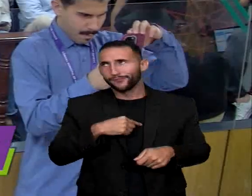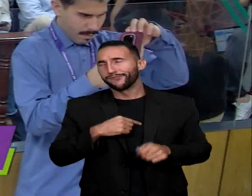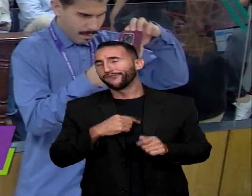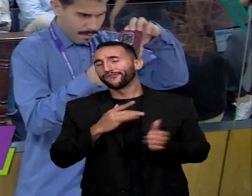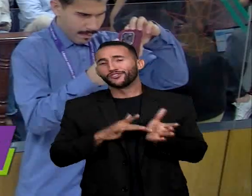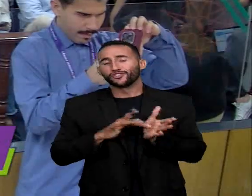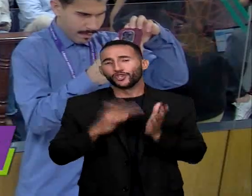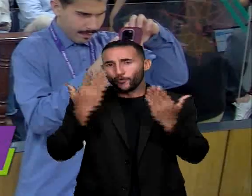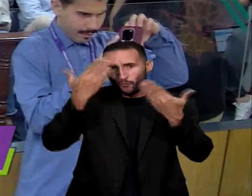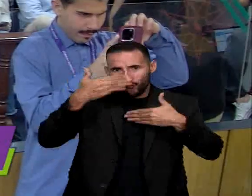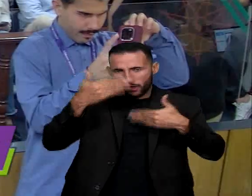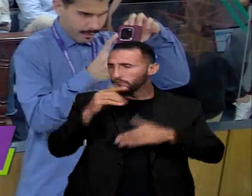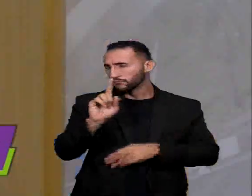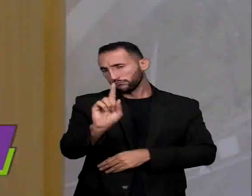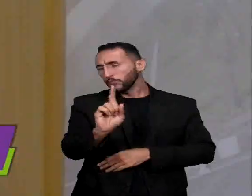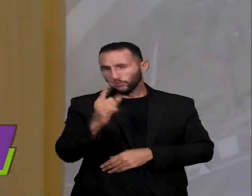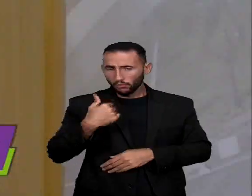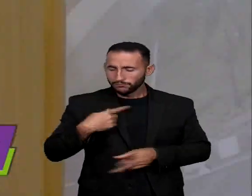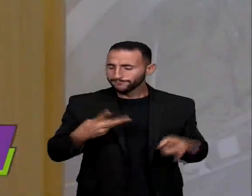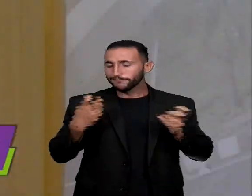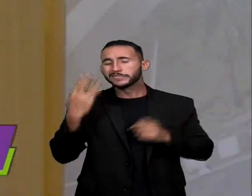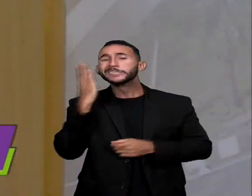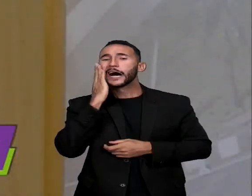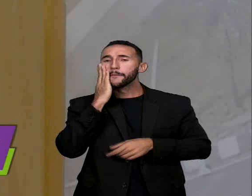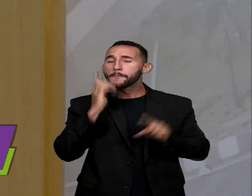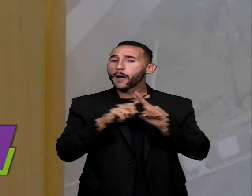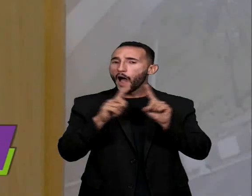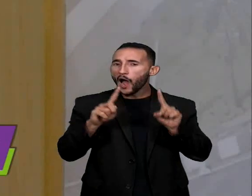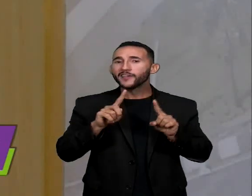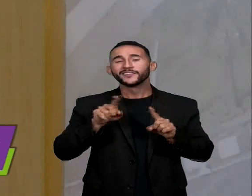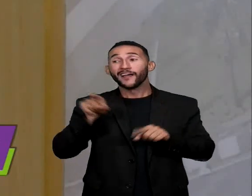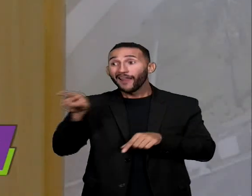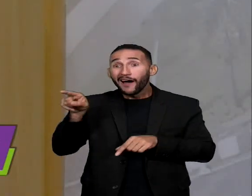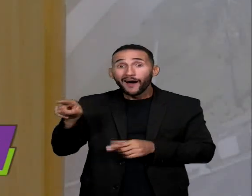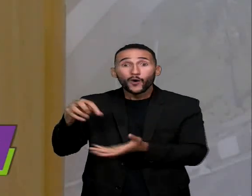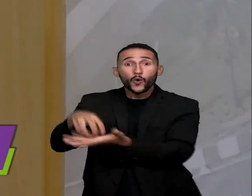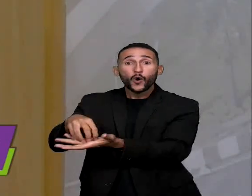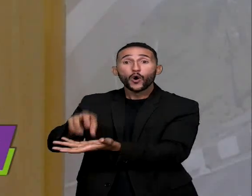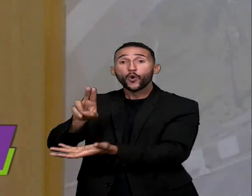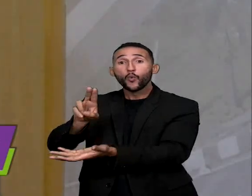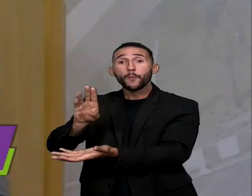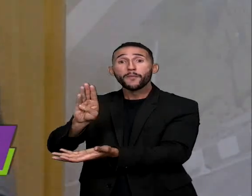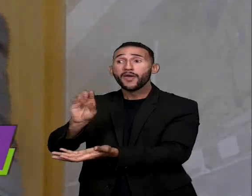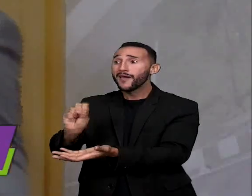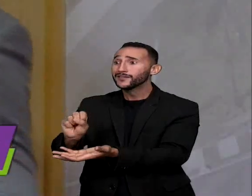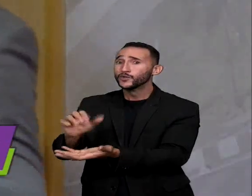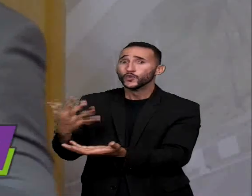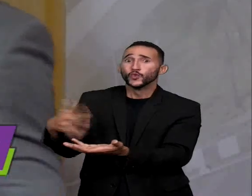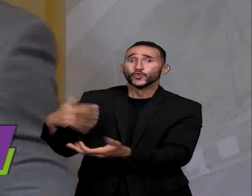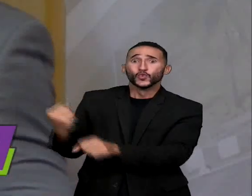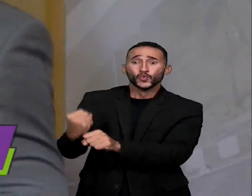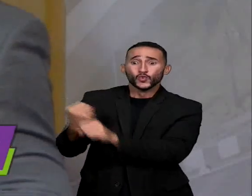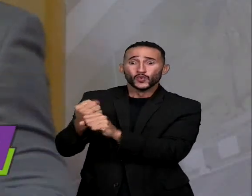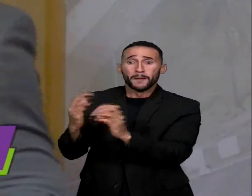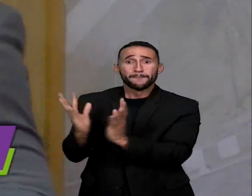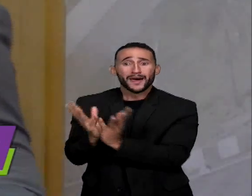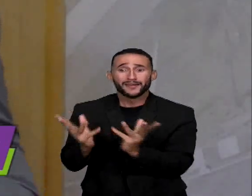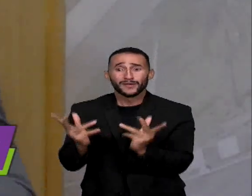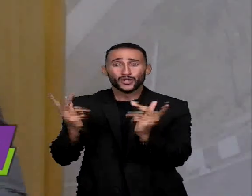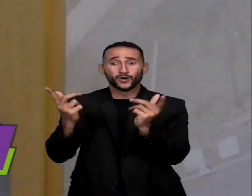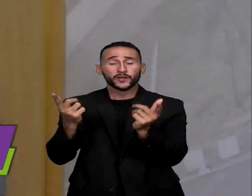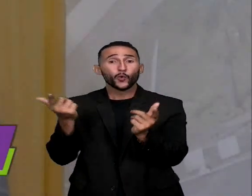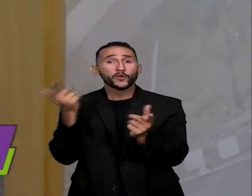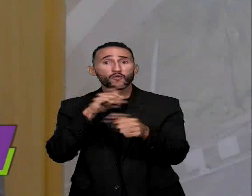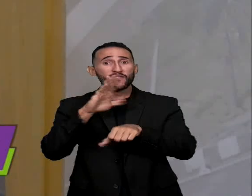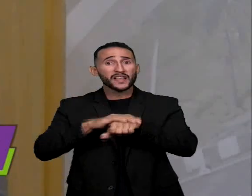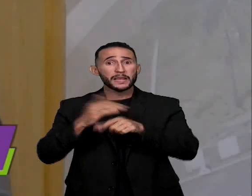os problemas ainda mas ela ficou ela tá ficando maravilhosa gente e a parceria com a iniciativa privada Ela